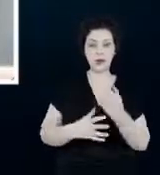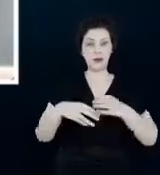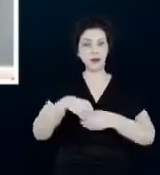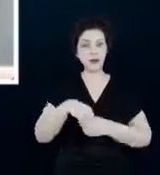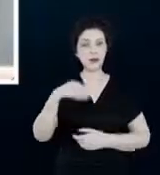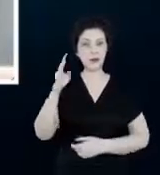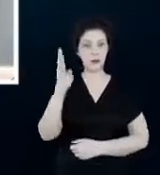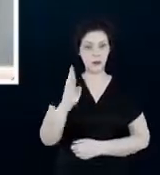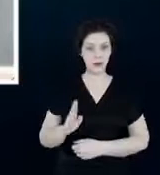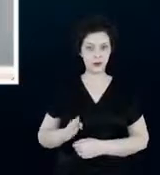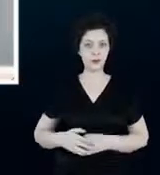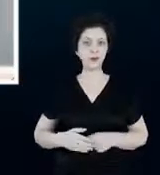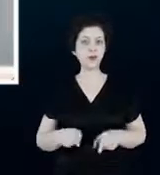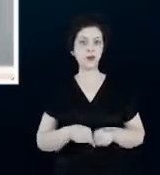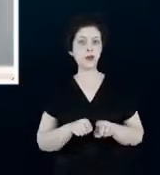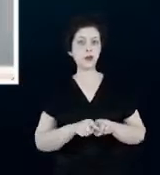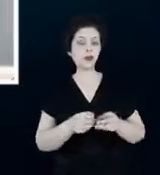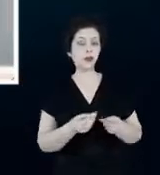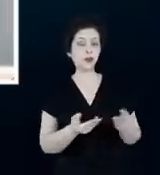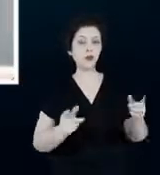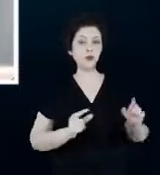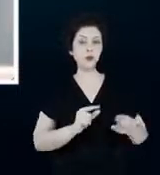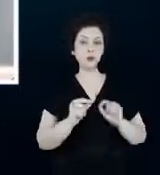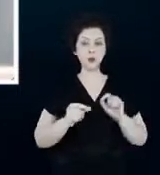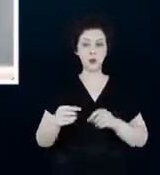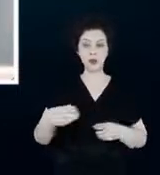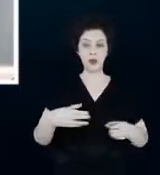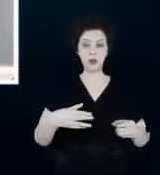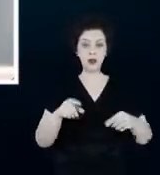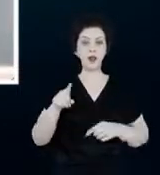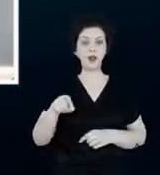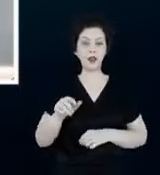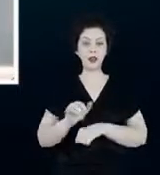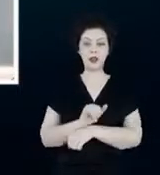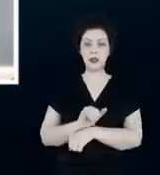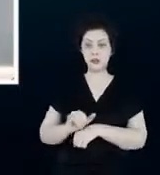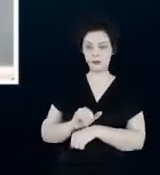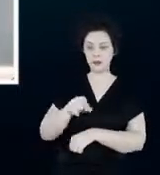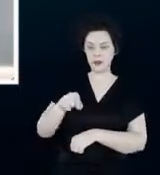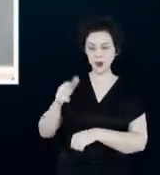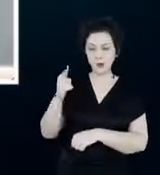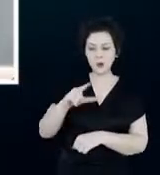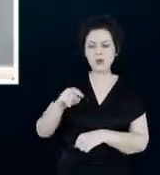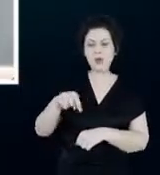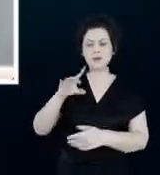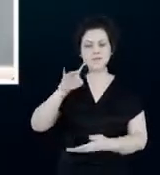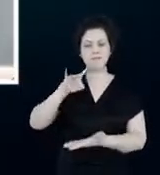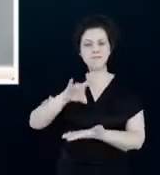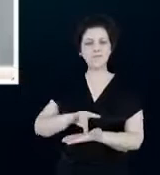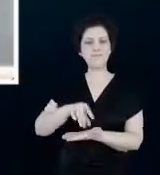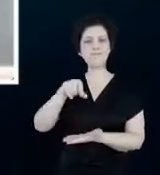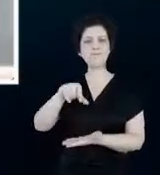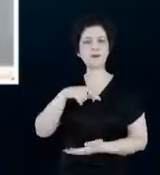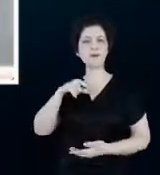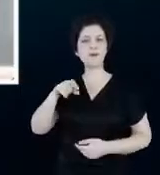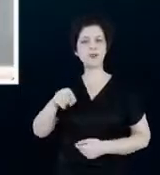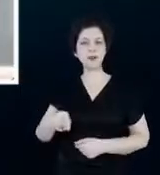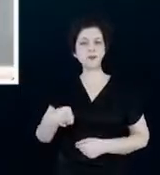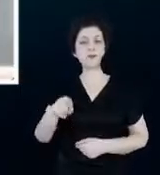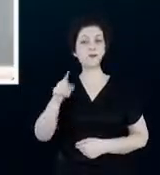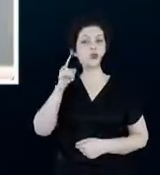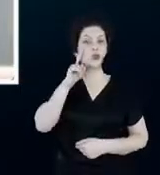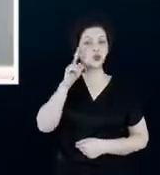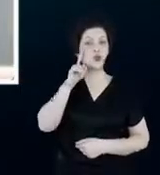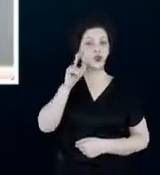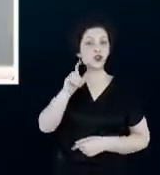bem como para tornar a inovação uma estratégia efetiva também no dia a